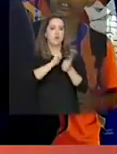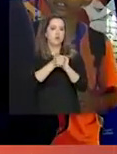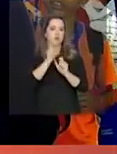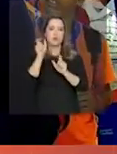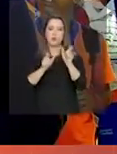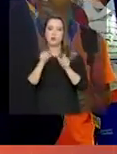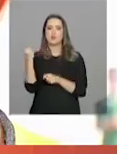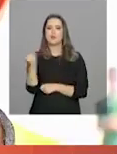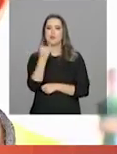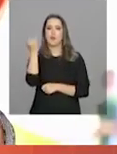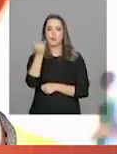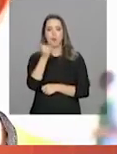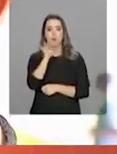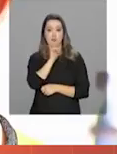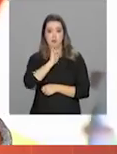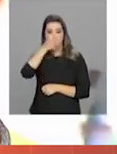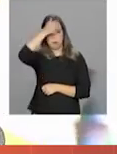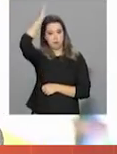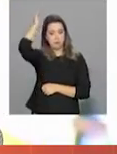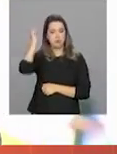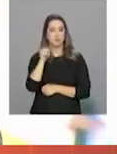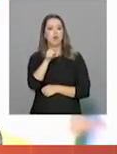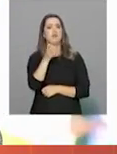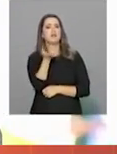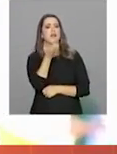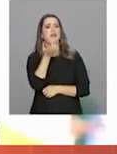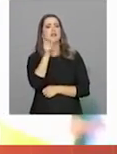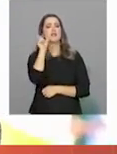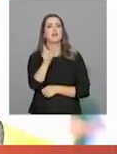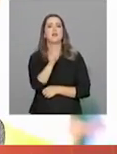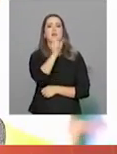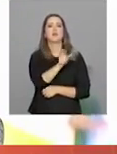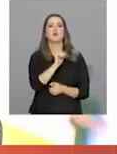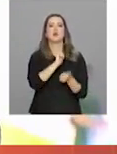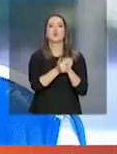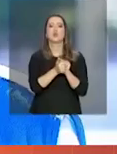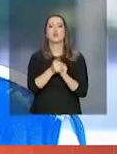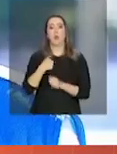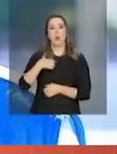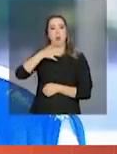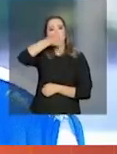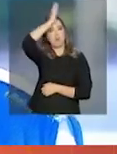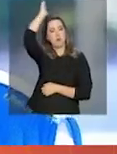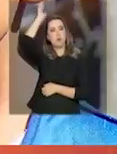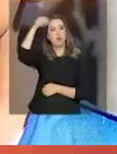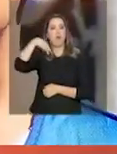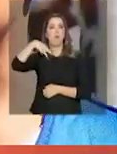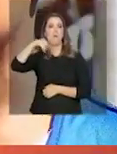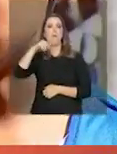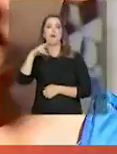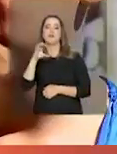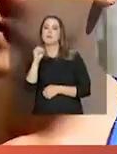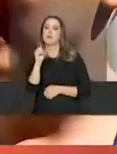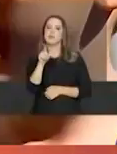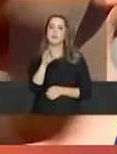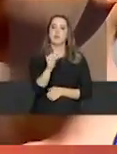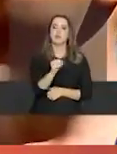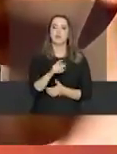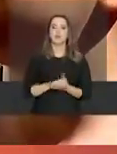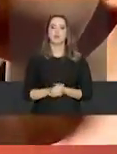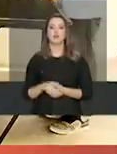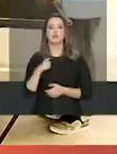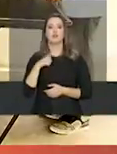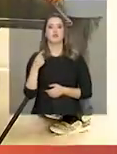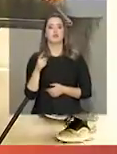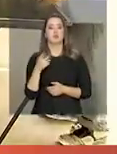Williams e Coutinhos? Quem é da seleção que você gostaria de ser hoje? Neymar. O Marcelo. Defender as bolas do